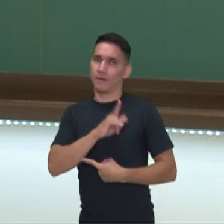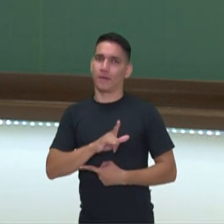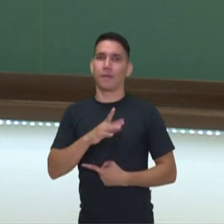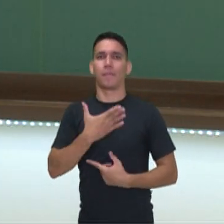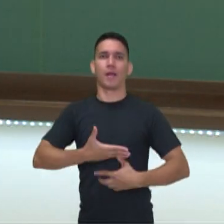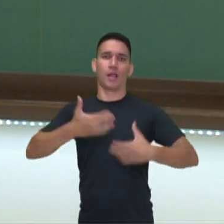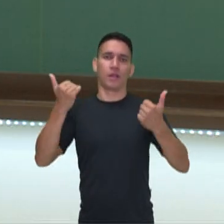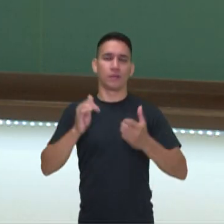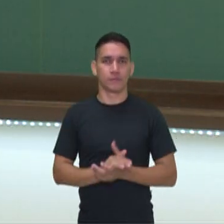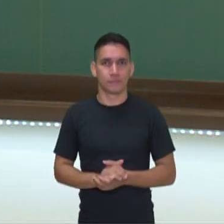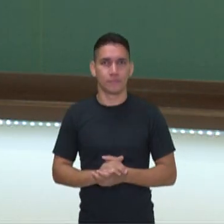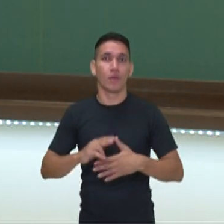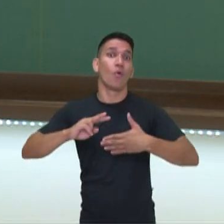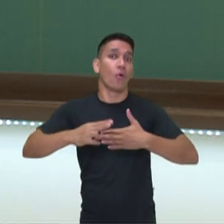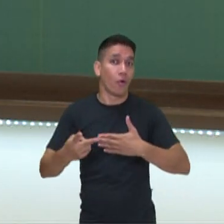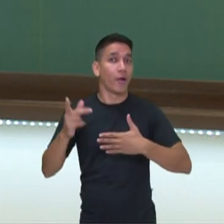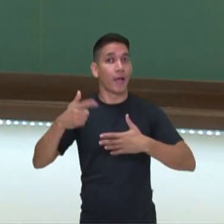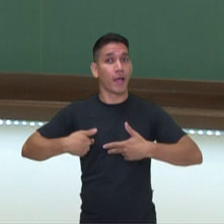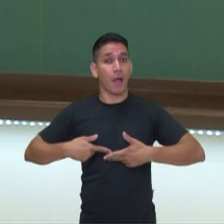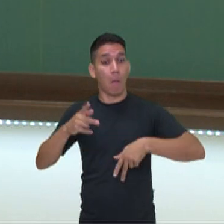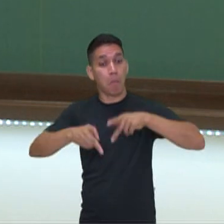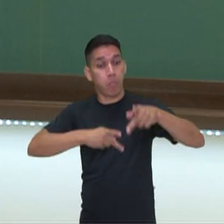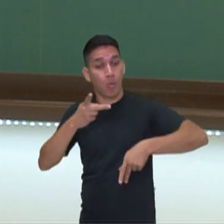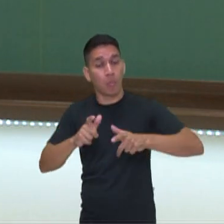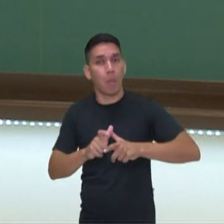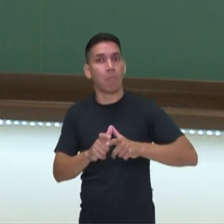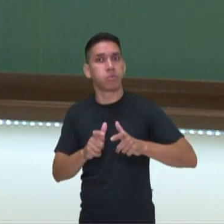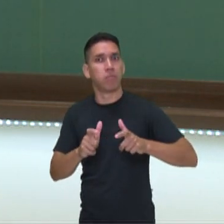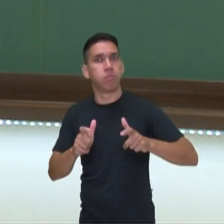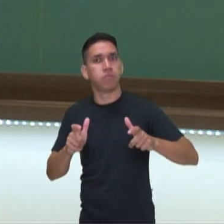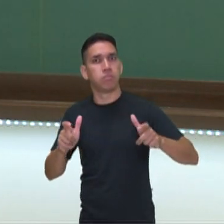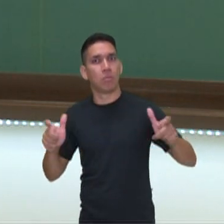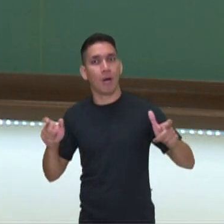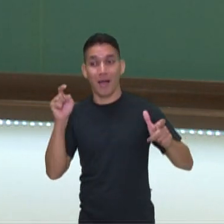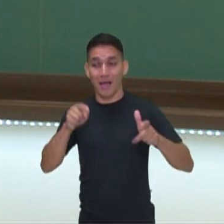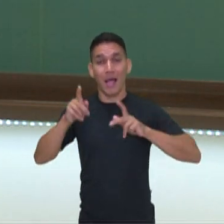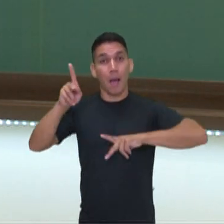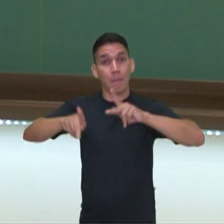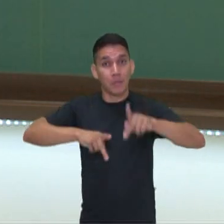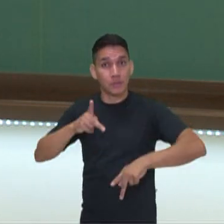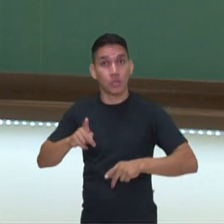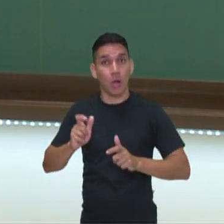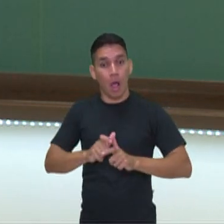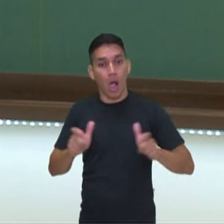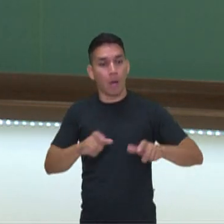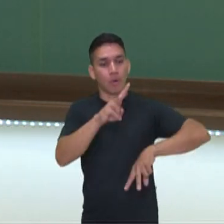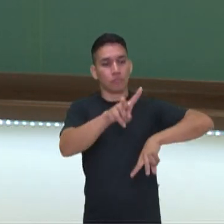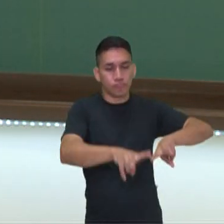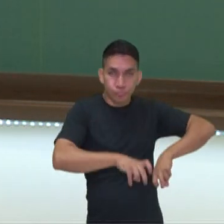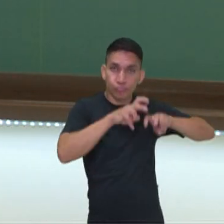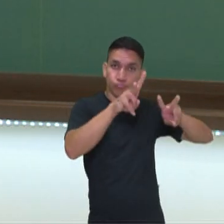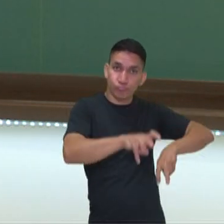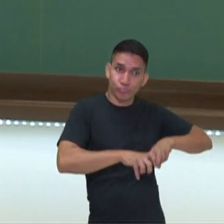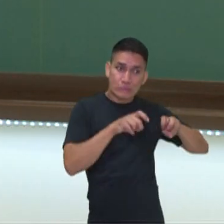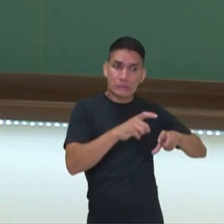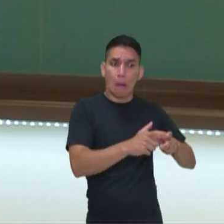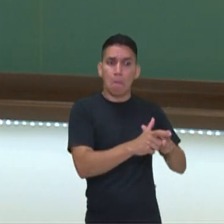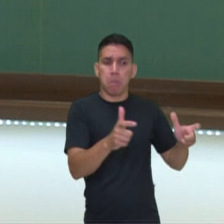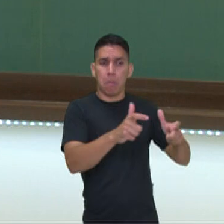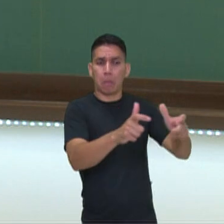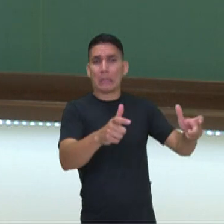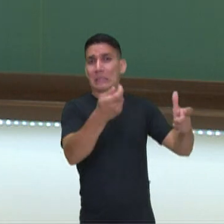clara, aumento da população. Essa população que aumentou nas áreas rurais e que não era mais tão